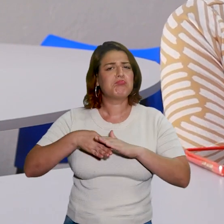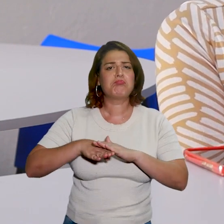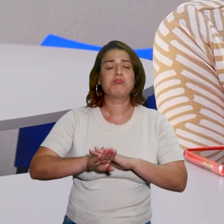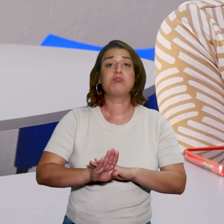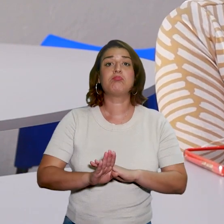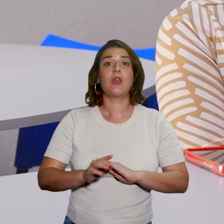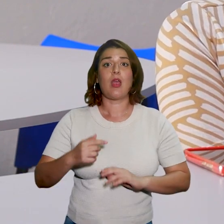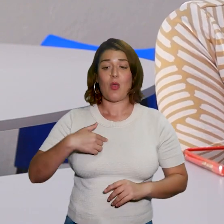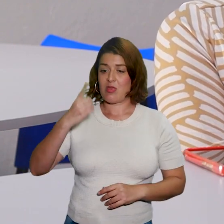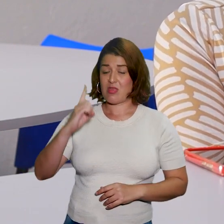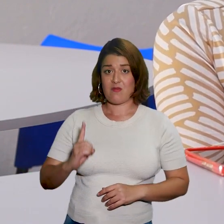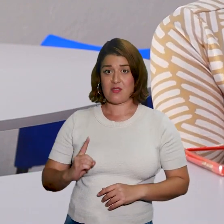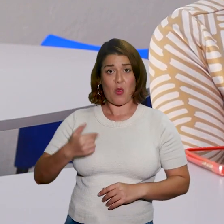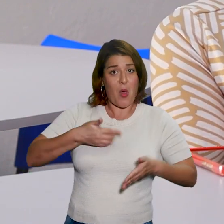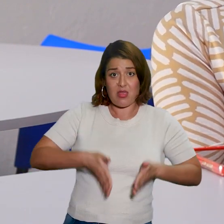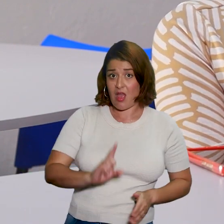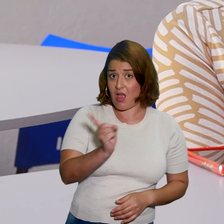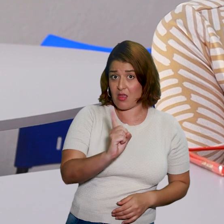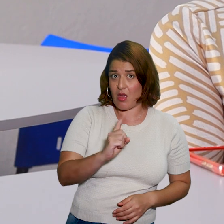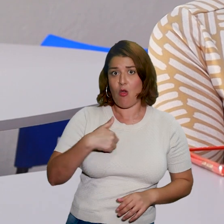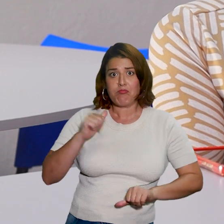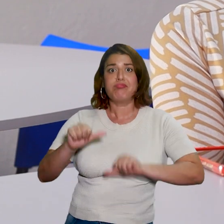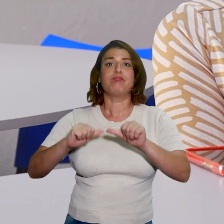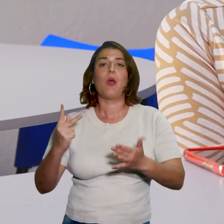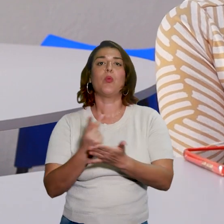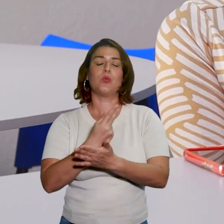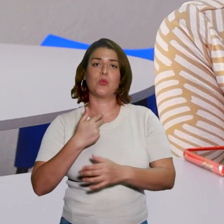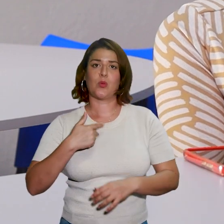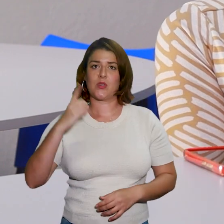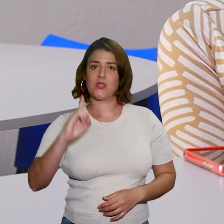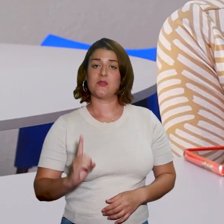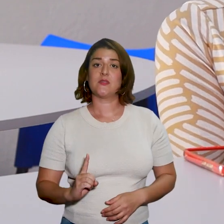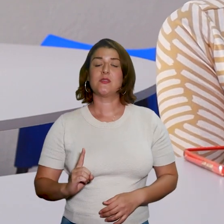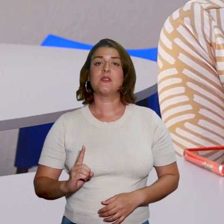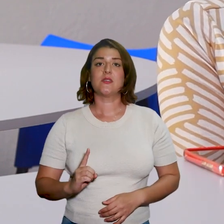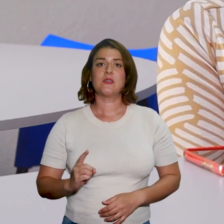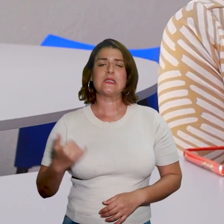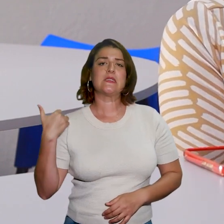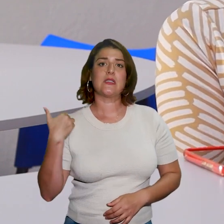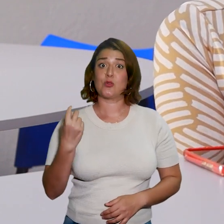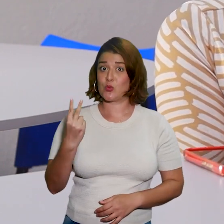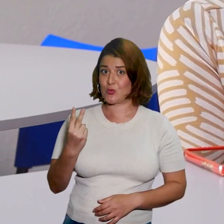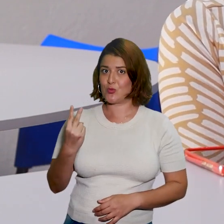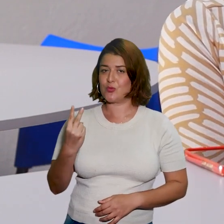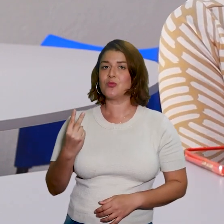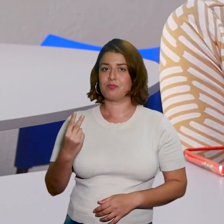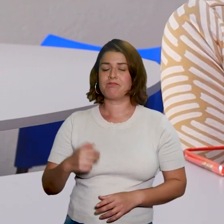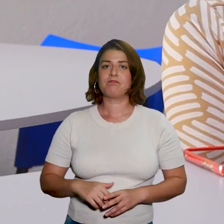me tornei, né, deficiente, eu não nasci assim. Eu me tornei deficiente com 2 anos